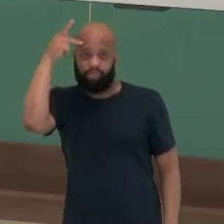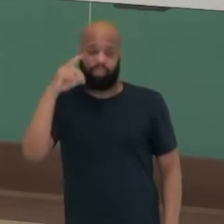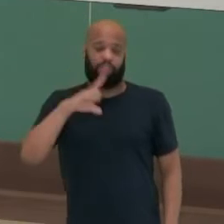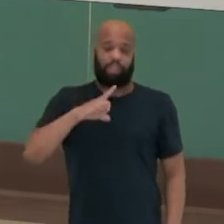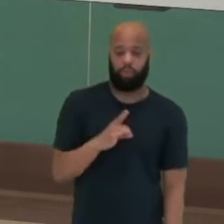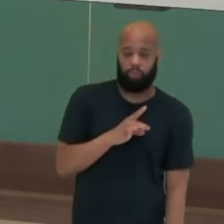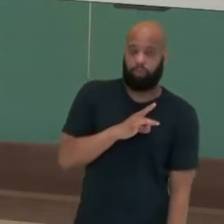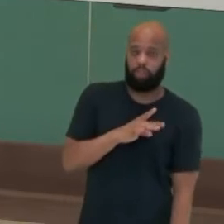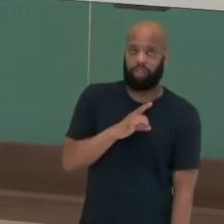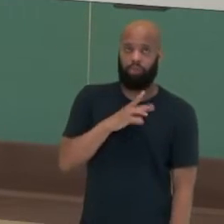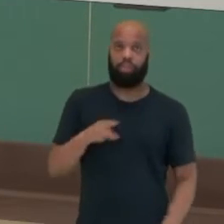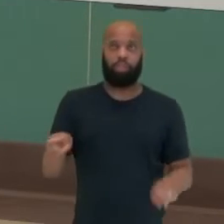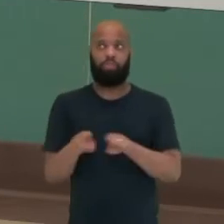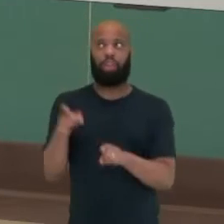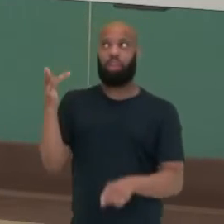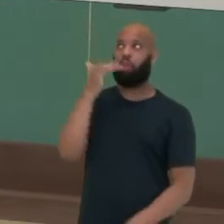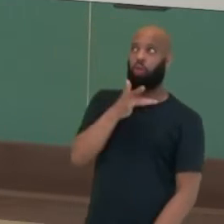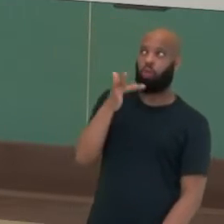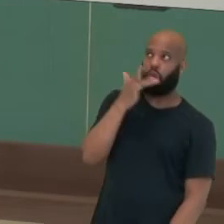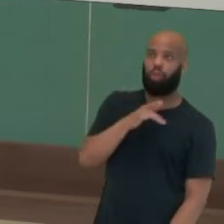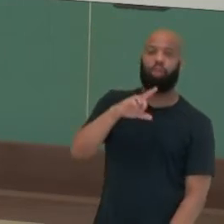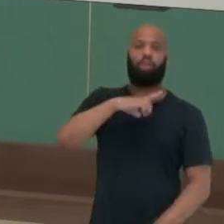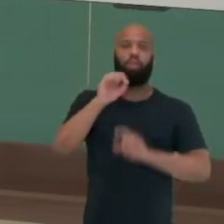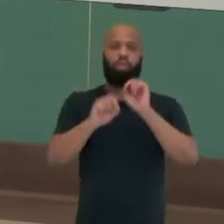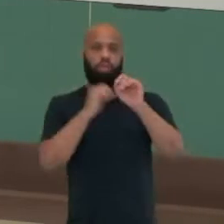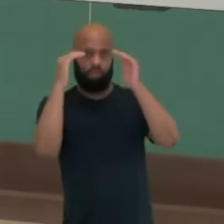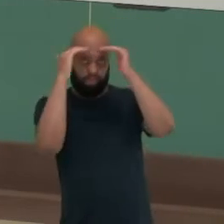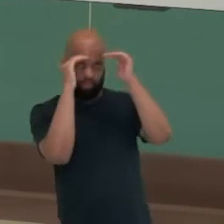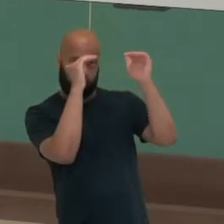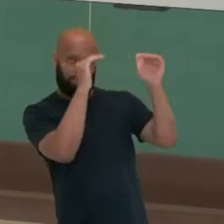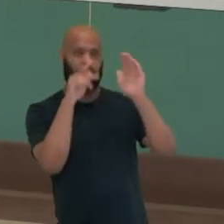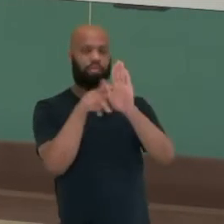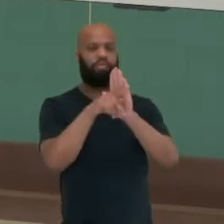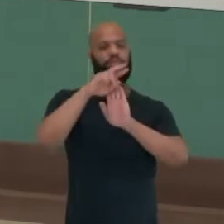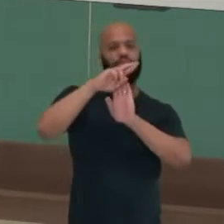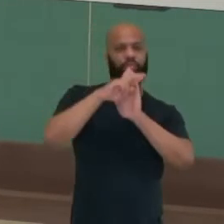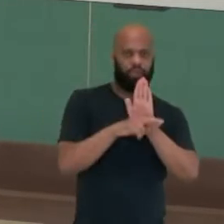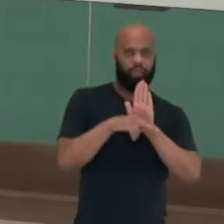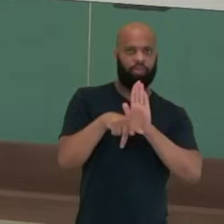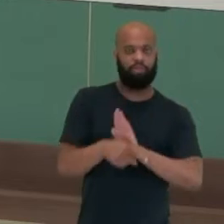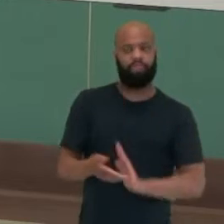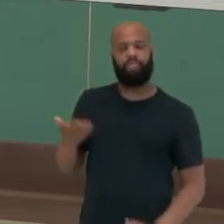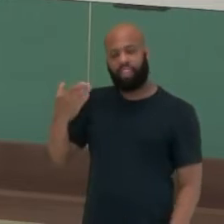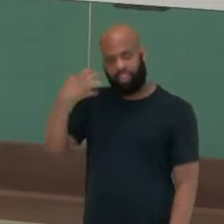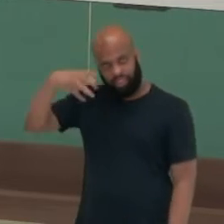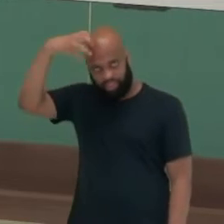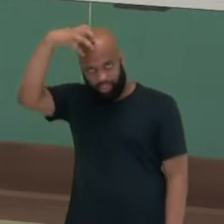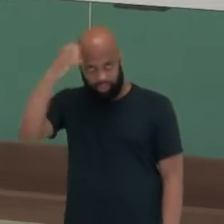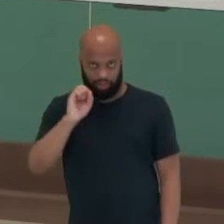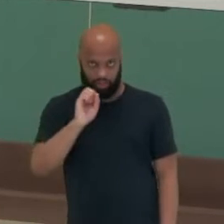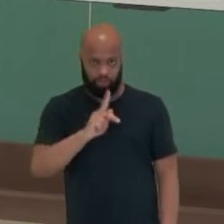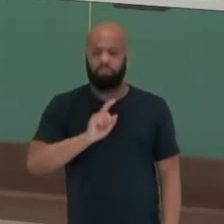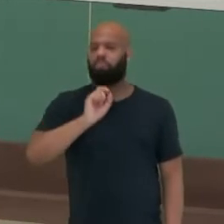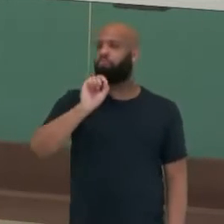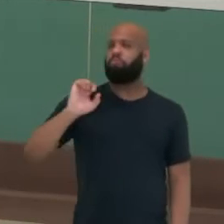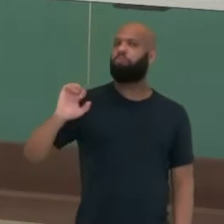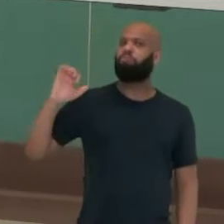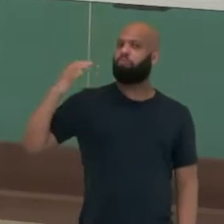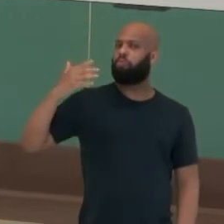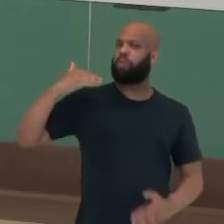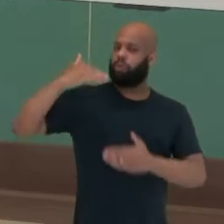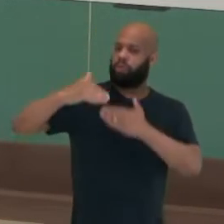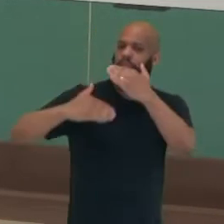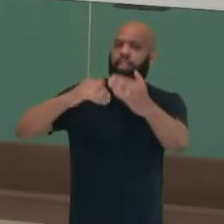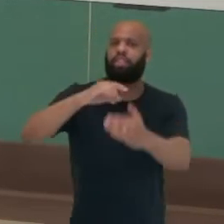temor, por respeito, acabavam obedecendo às normas deste rei, certo? O que acontece é